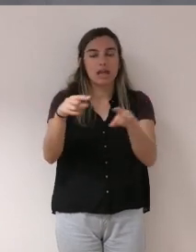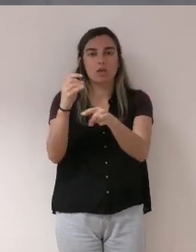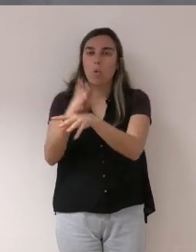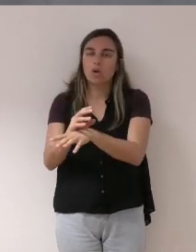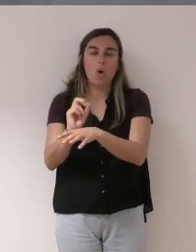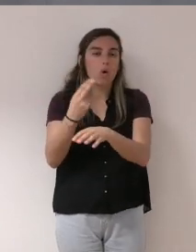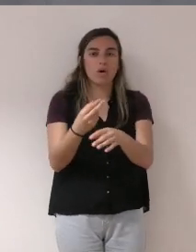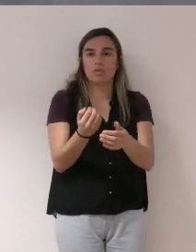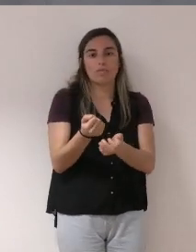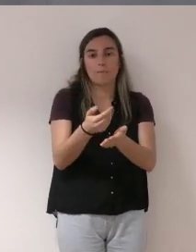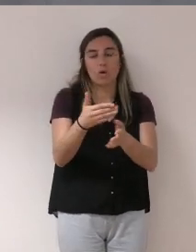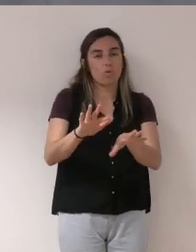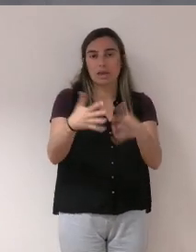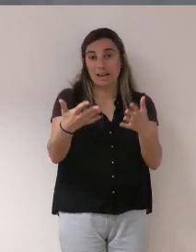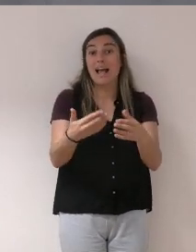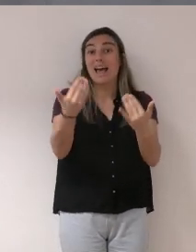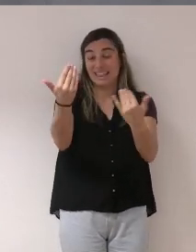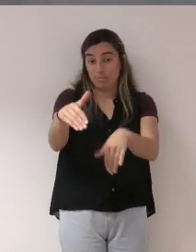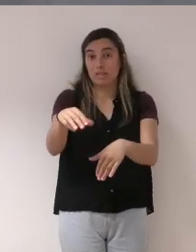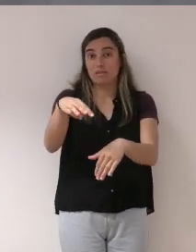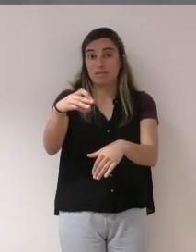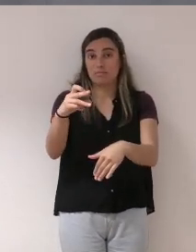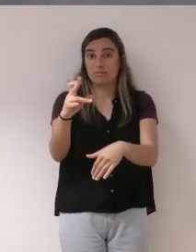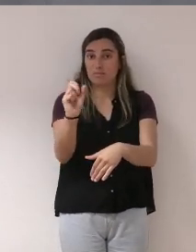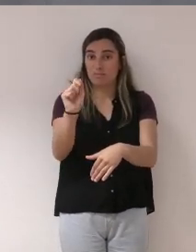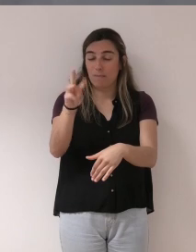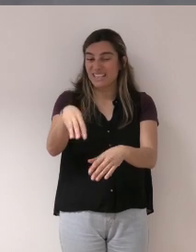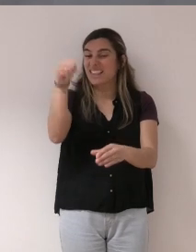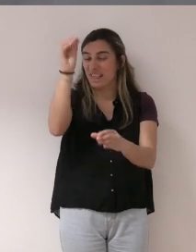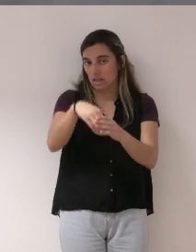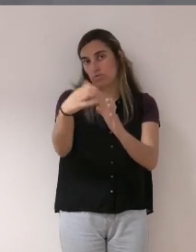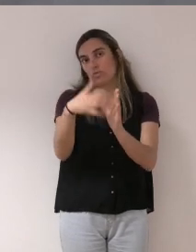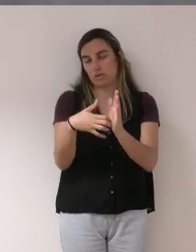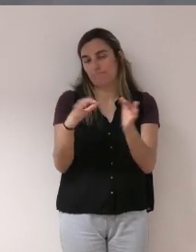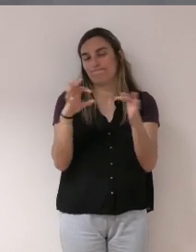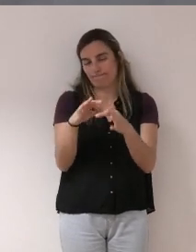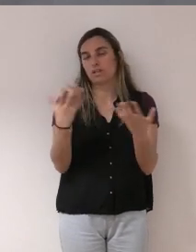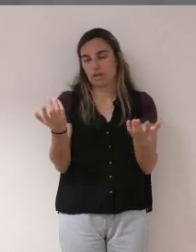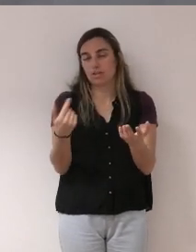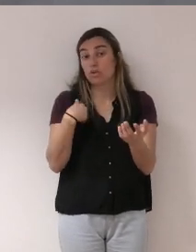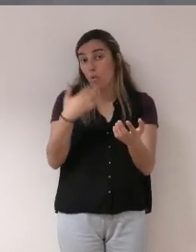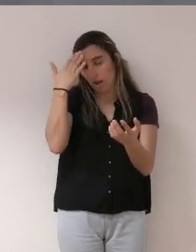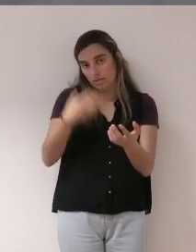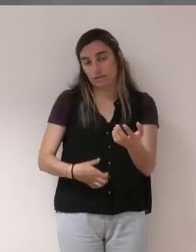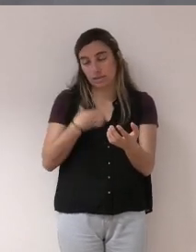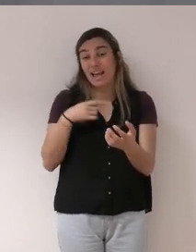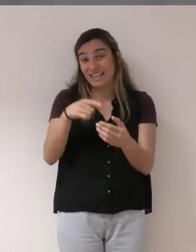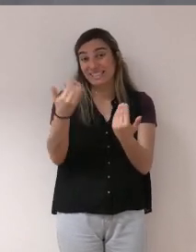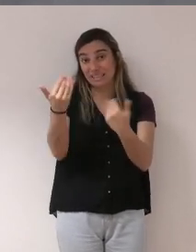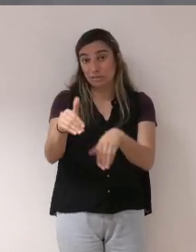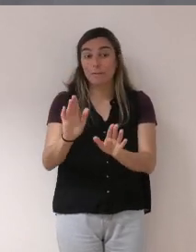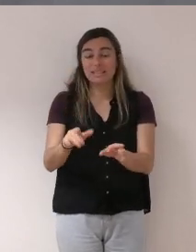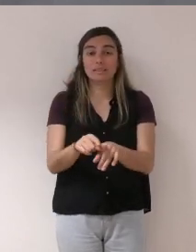ou da tela, ou de qualquer suporte, a margem verdadeiramente inscreve-se no interior do próprio texto. E essas margens são as margens que têm de